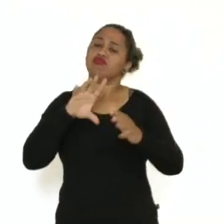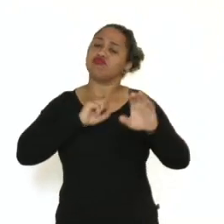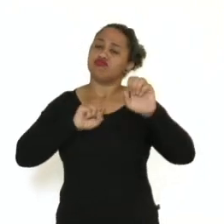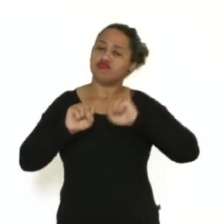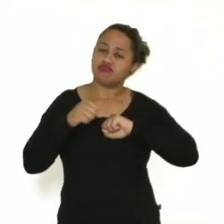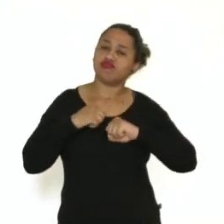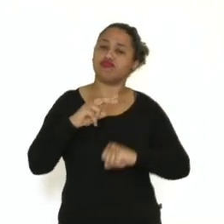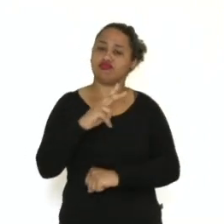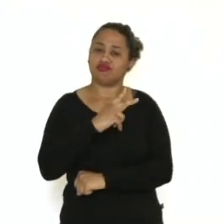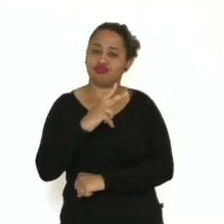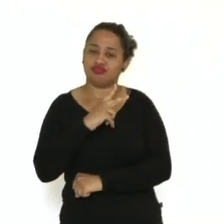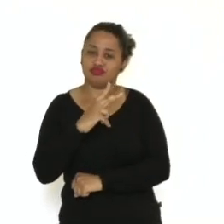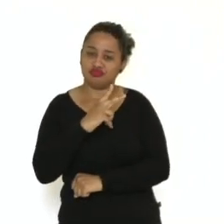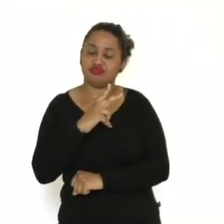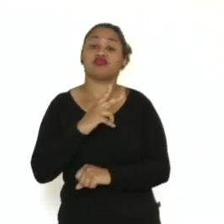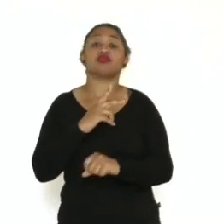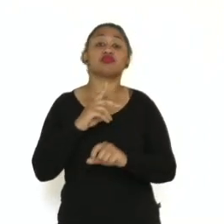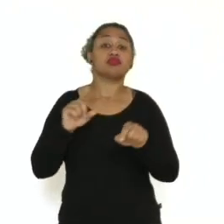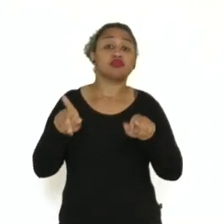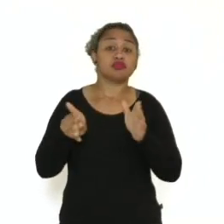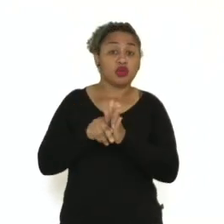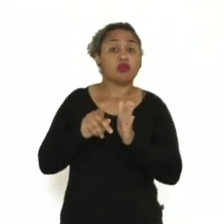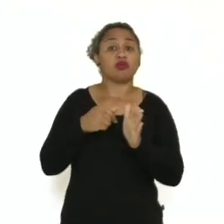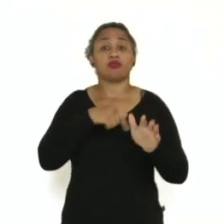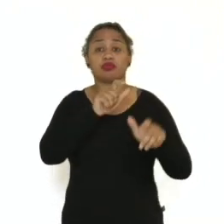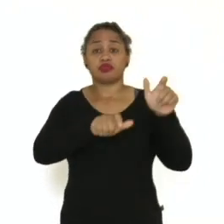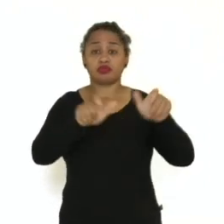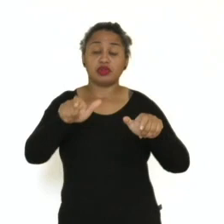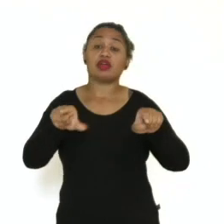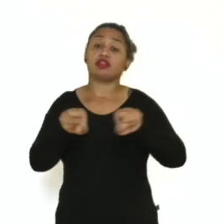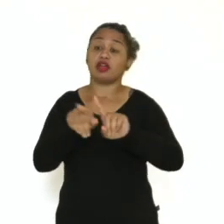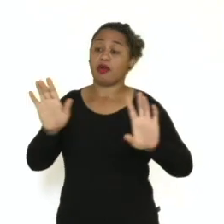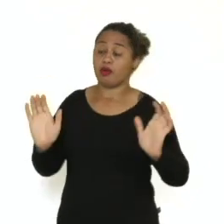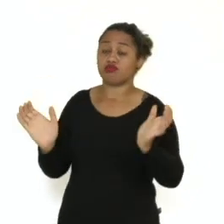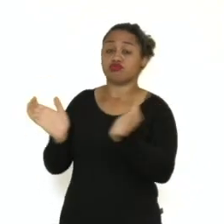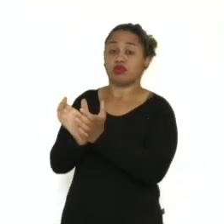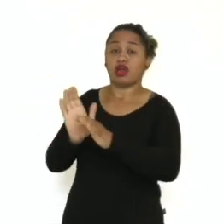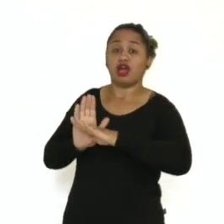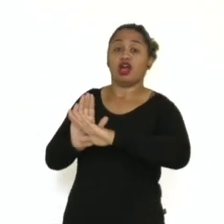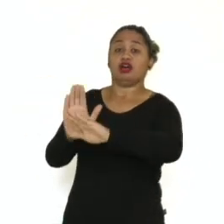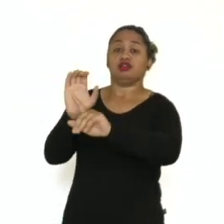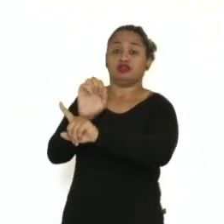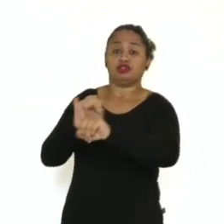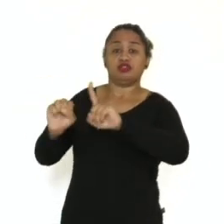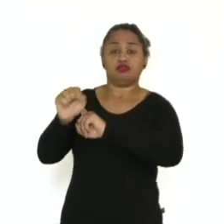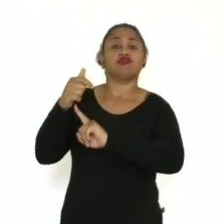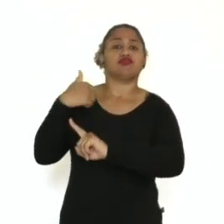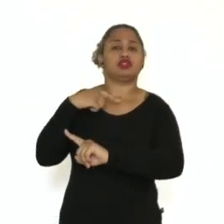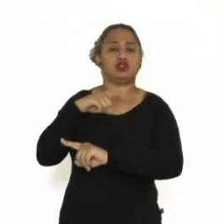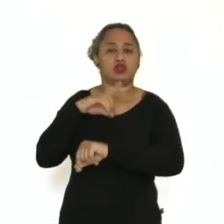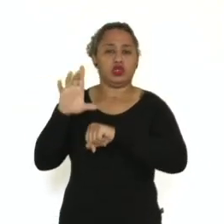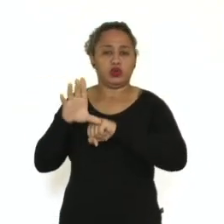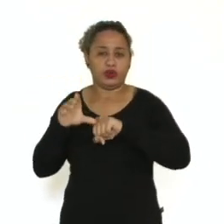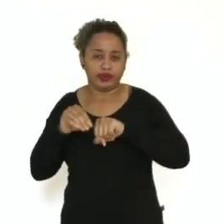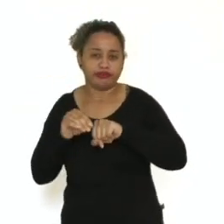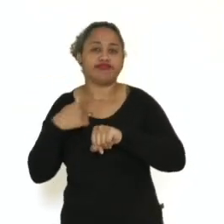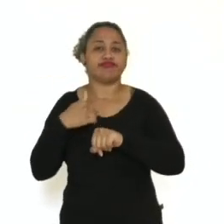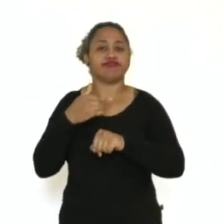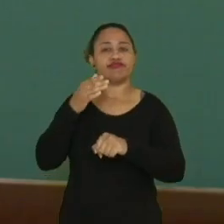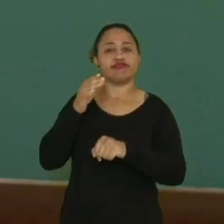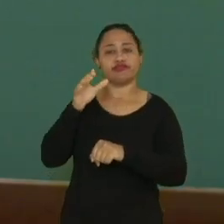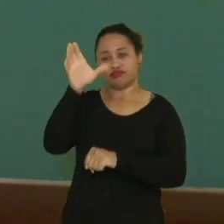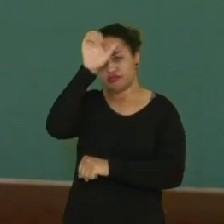do divertimento à ilustração e coletivos, contribuindo para uma sociedade formada por cidadãos